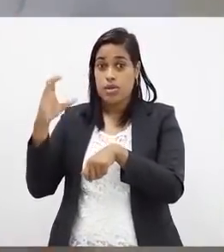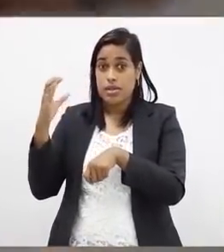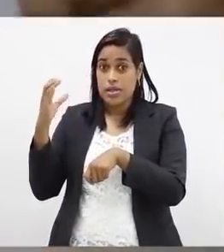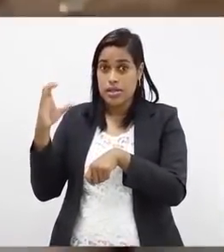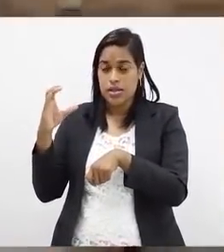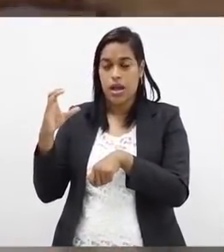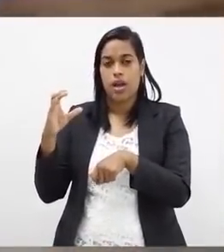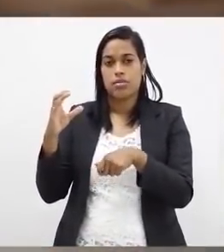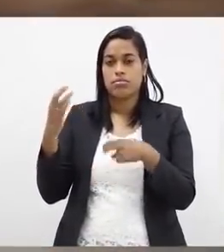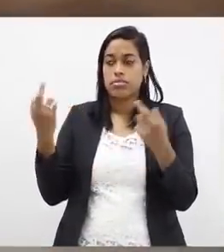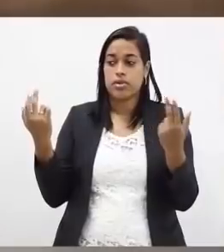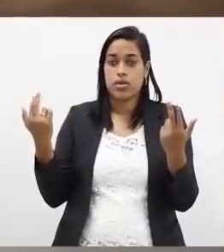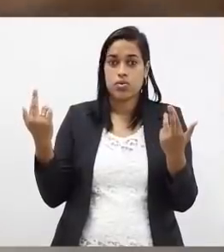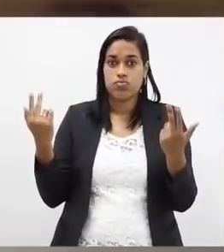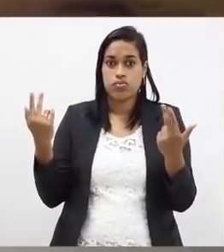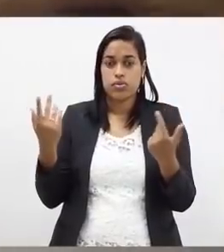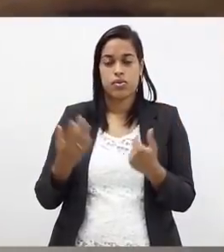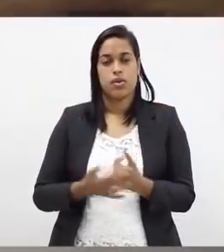que corresponde a essa região aqui.